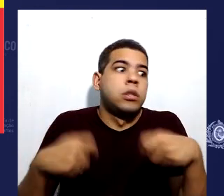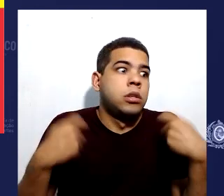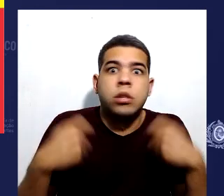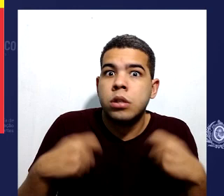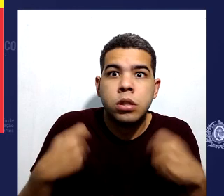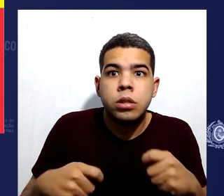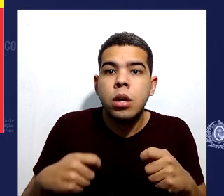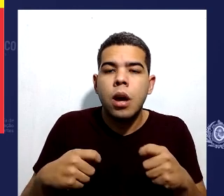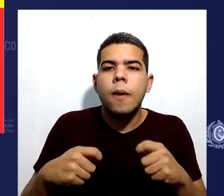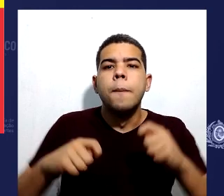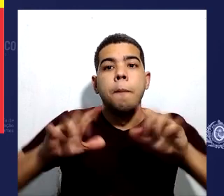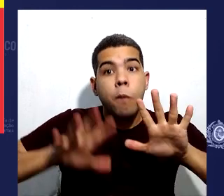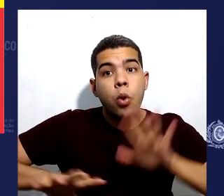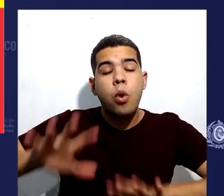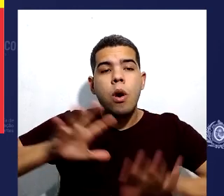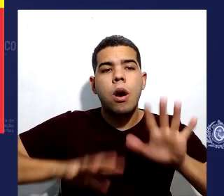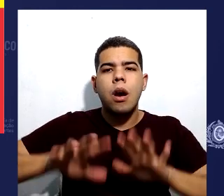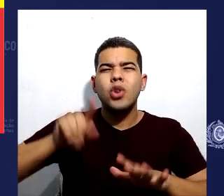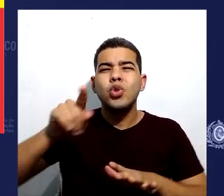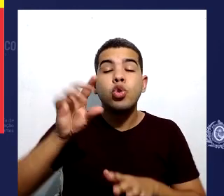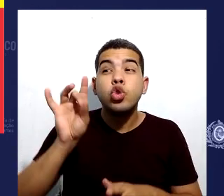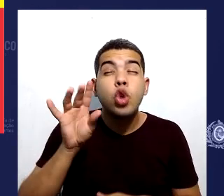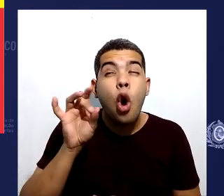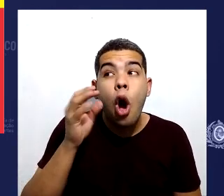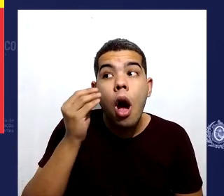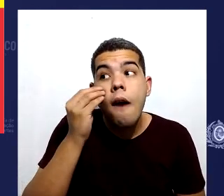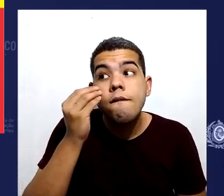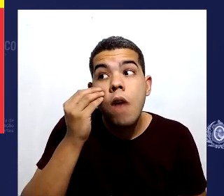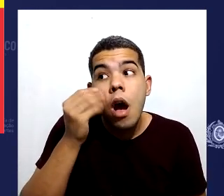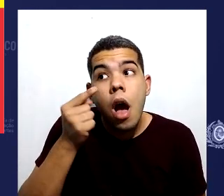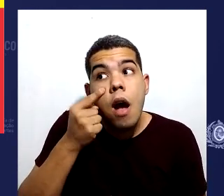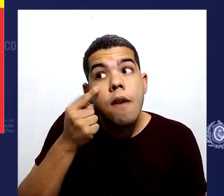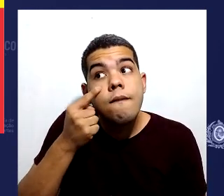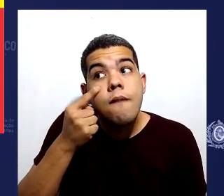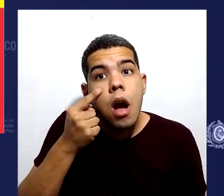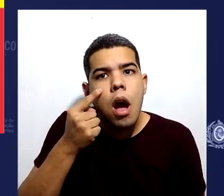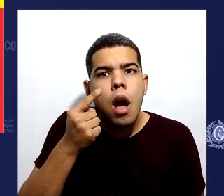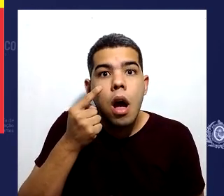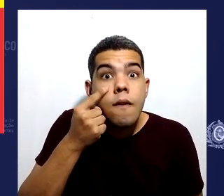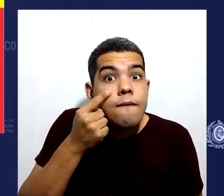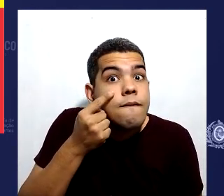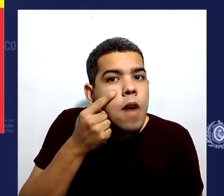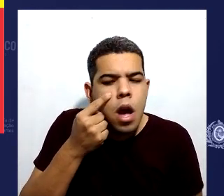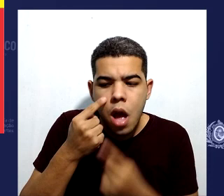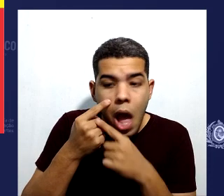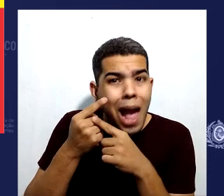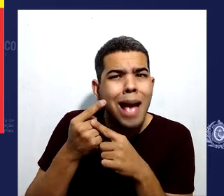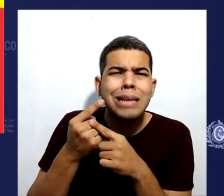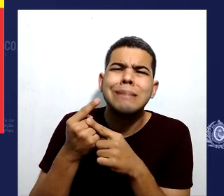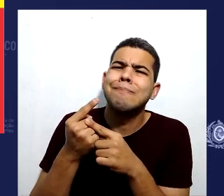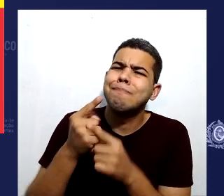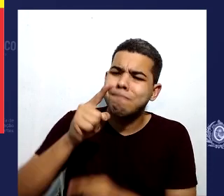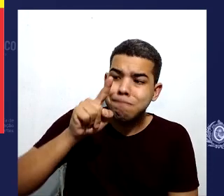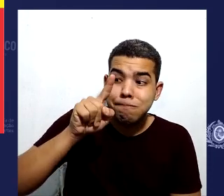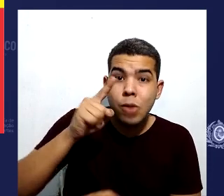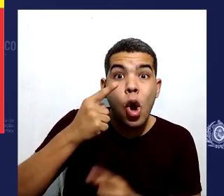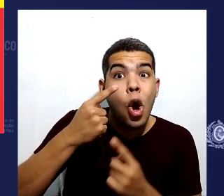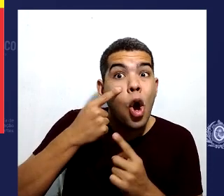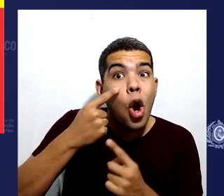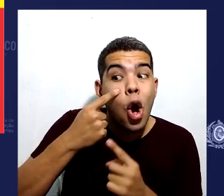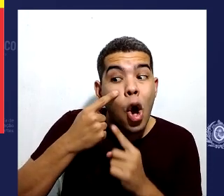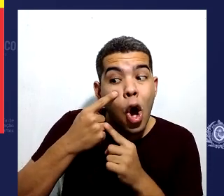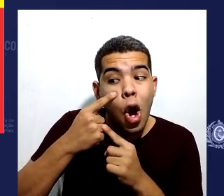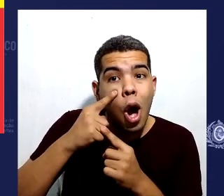mera experimentação já é um comportamento de altíssimo risco. Isso aí você tem que ter